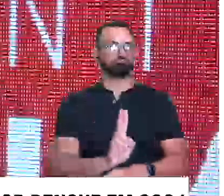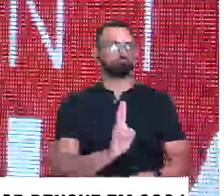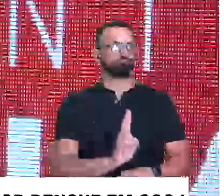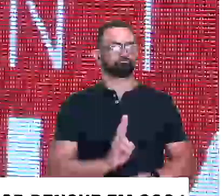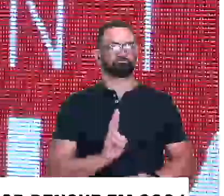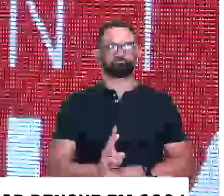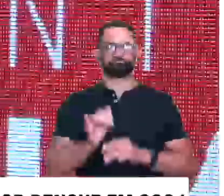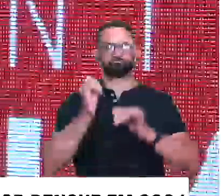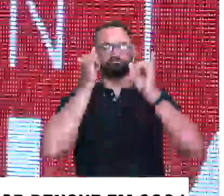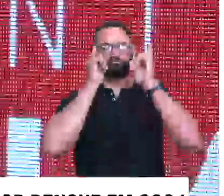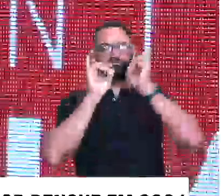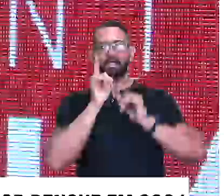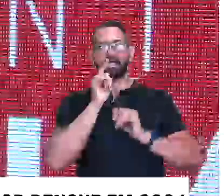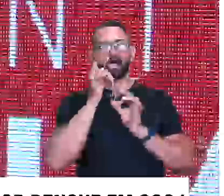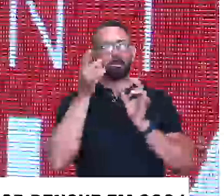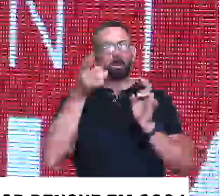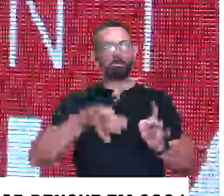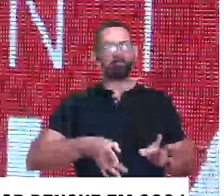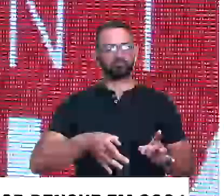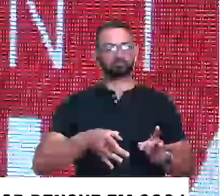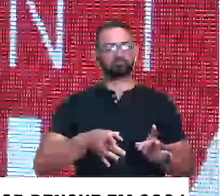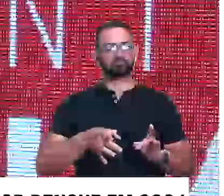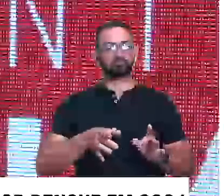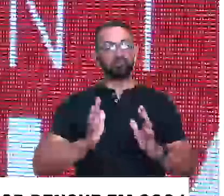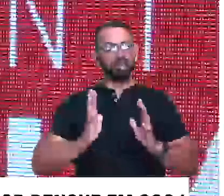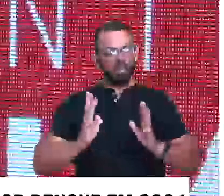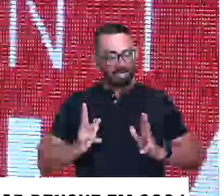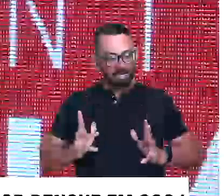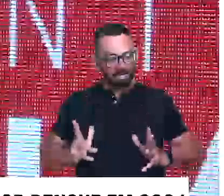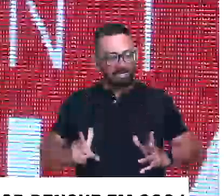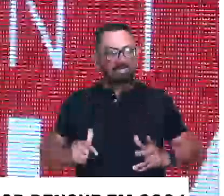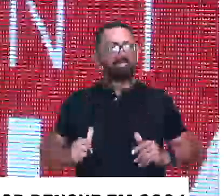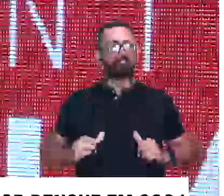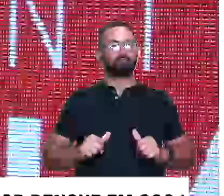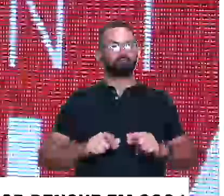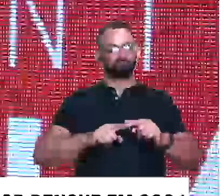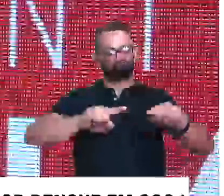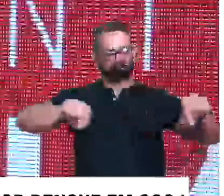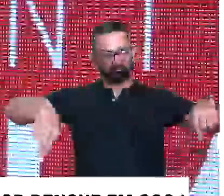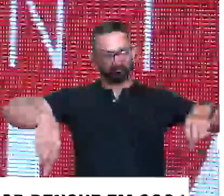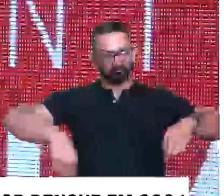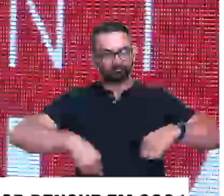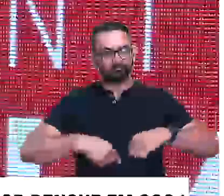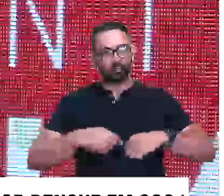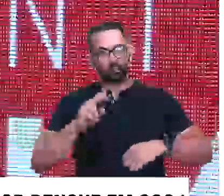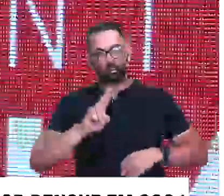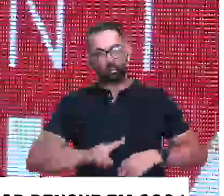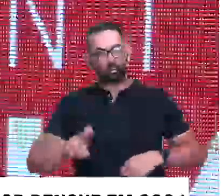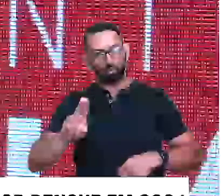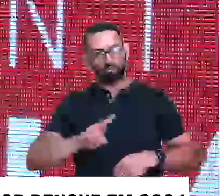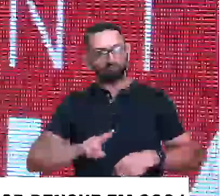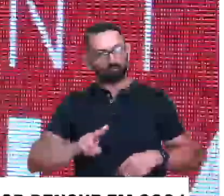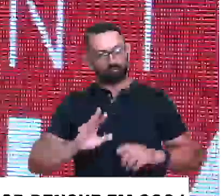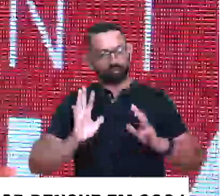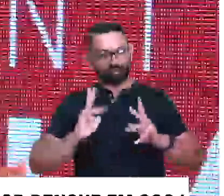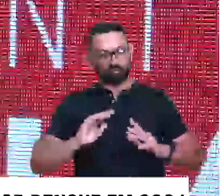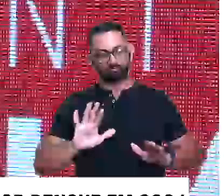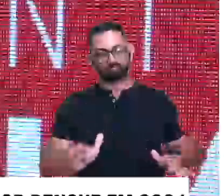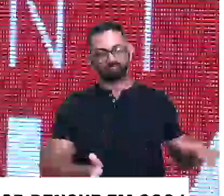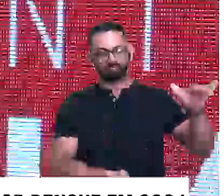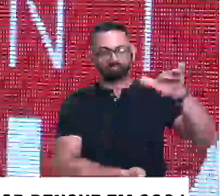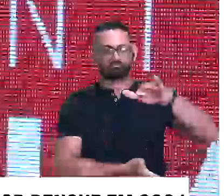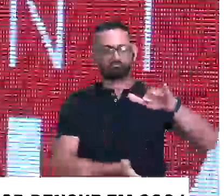prevenção não deixa a água parada nesses dias aí de falta de água limpa bem esses recipientes depois que utilizar a água